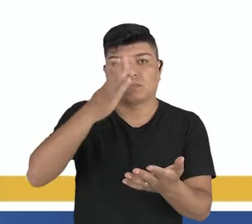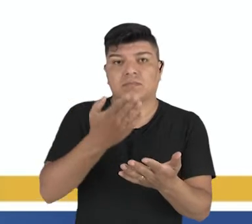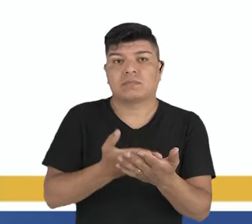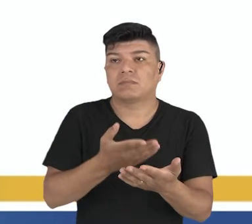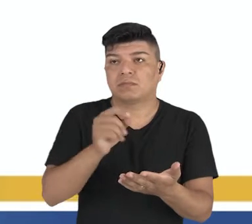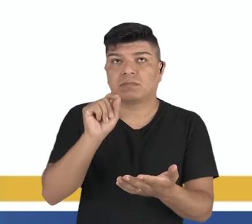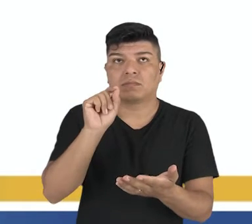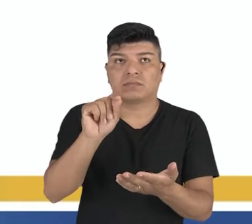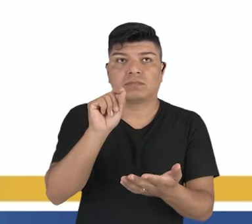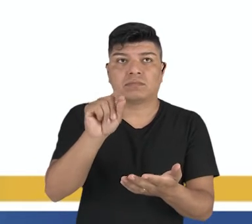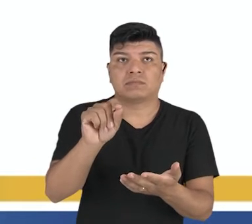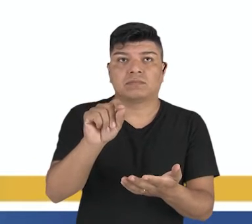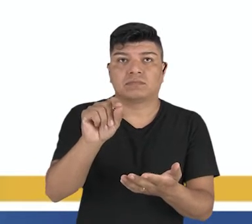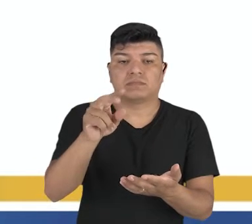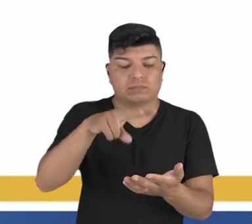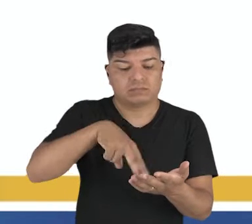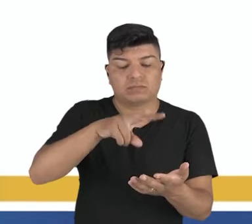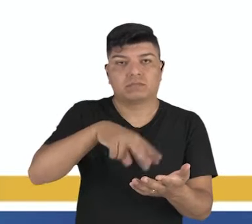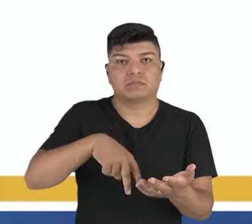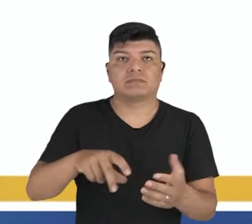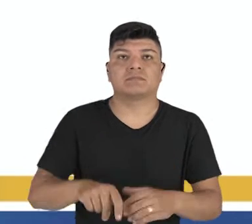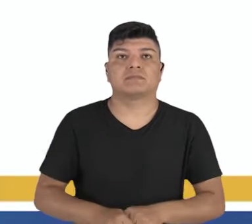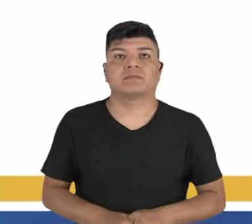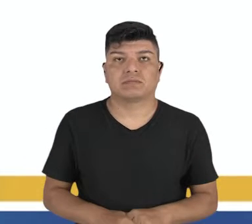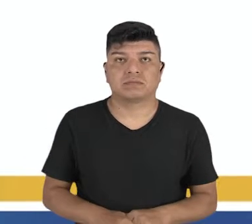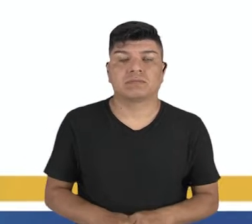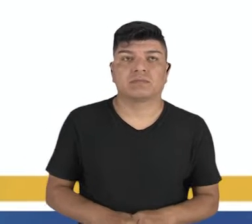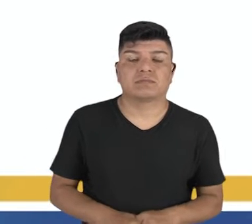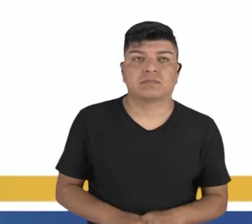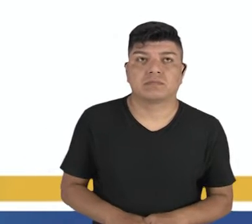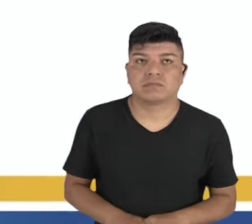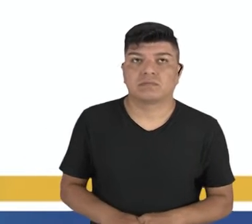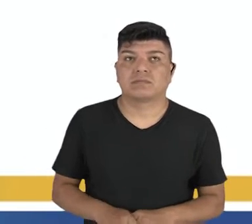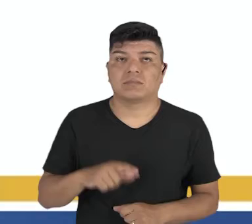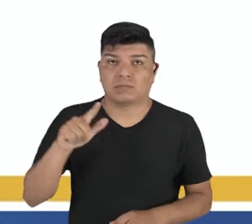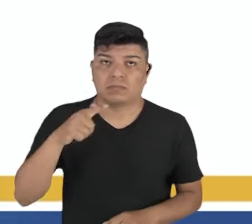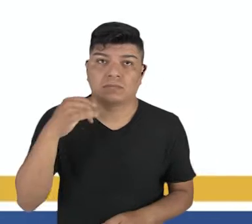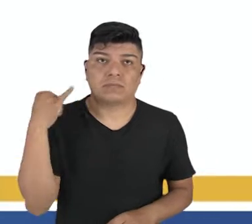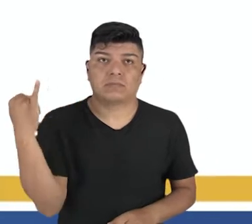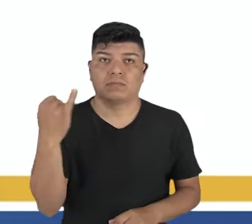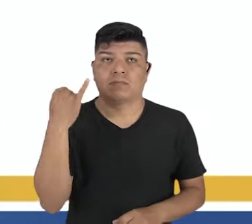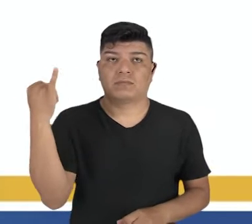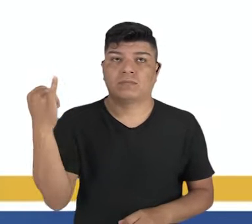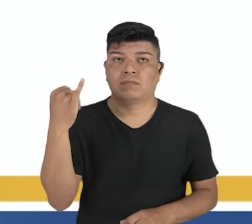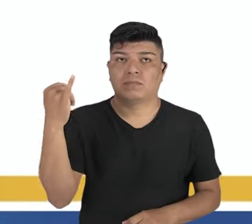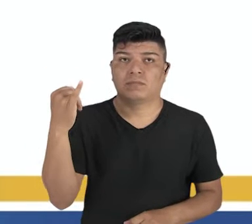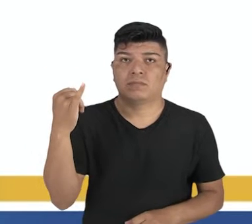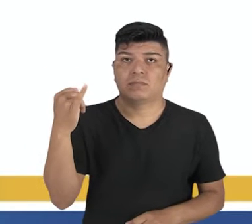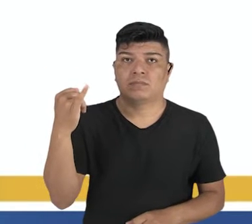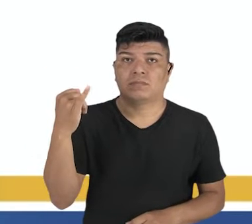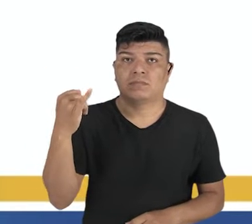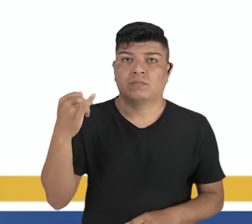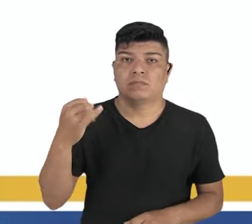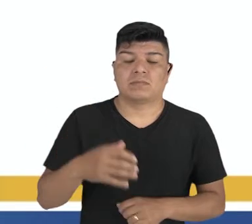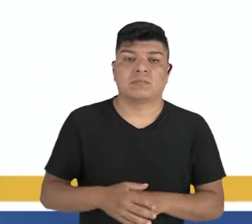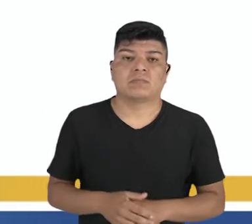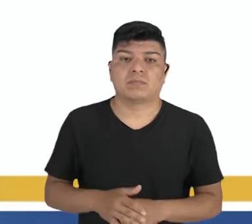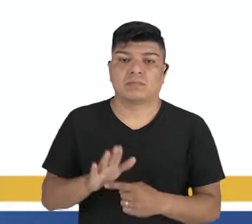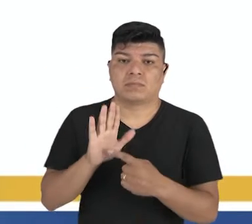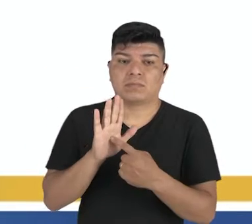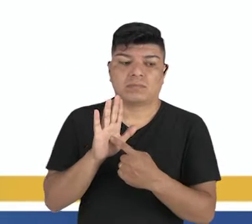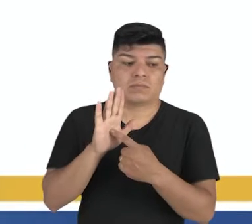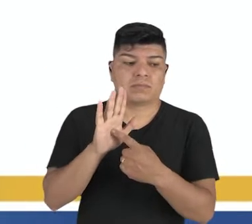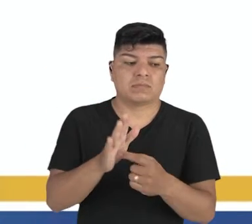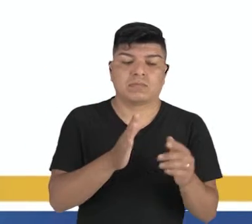acredite naquilo que está lendo. Outra coisa importante, a ordem sequencial do texto